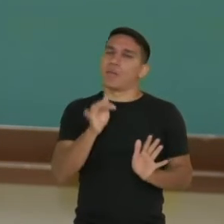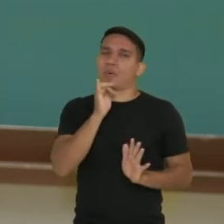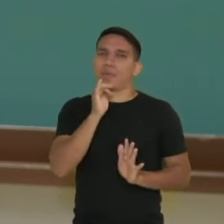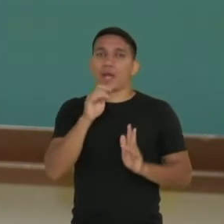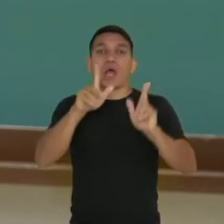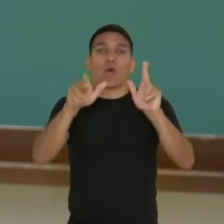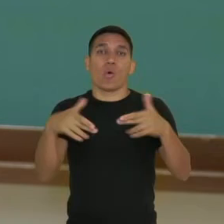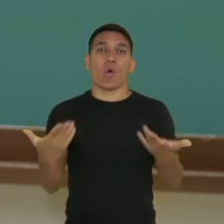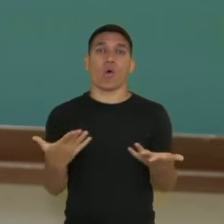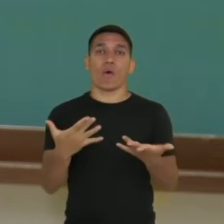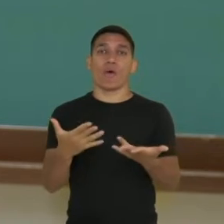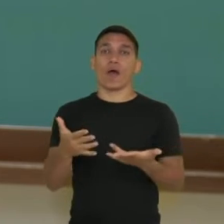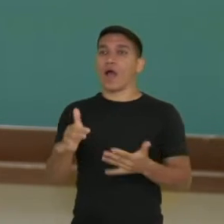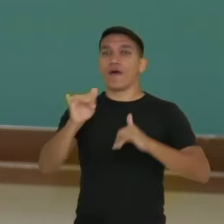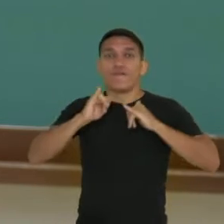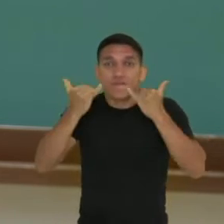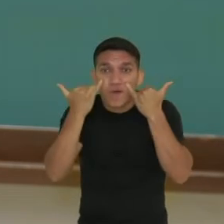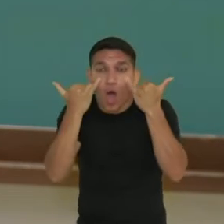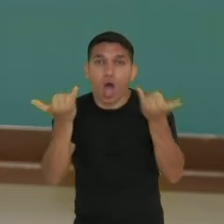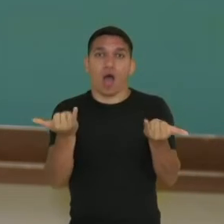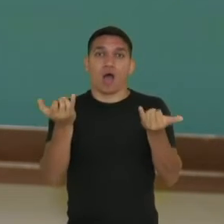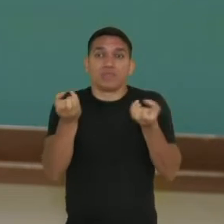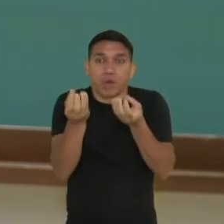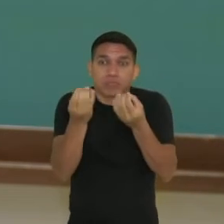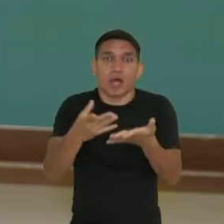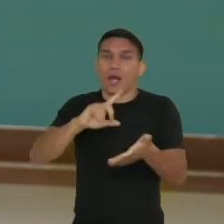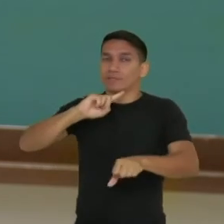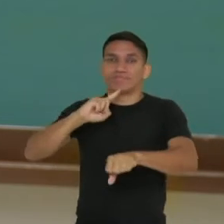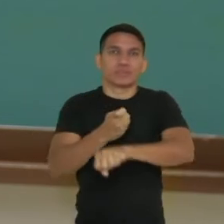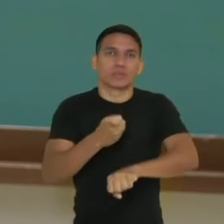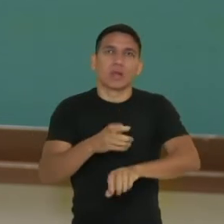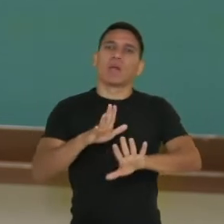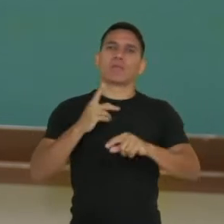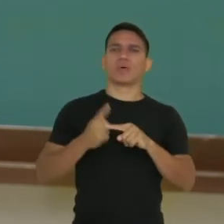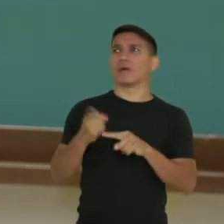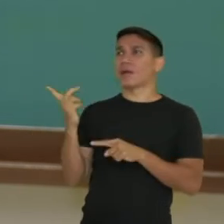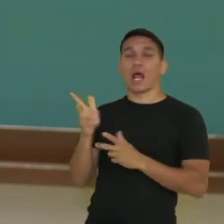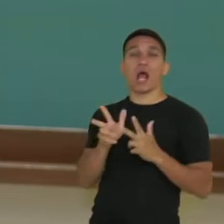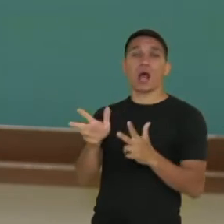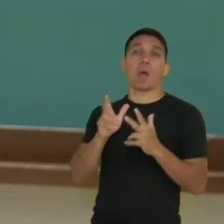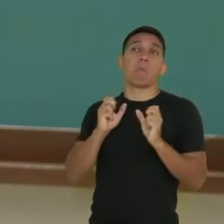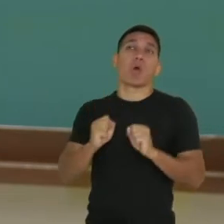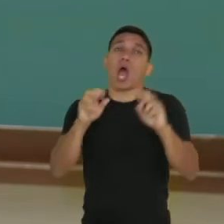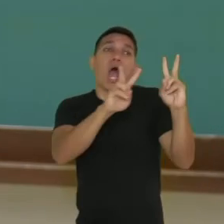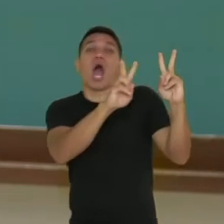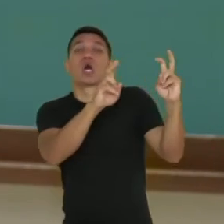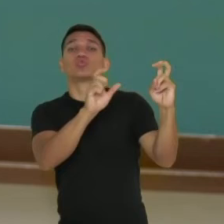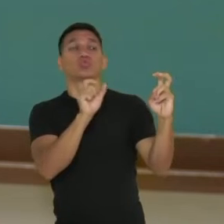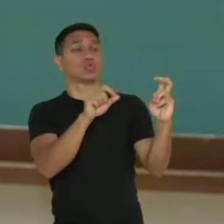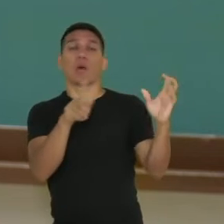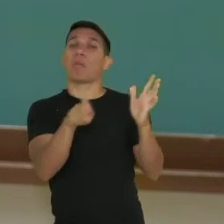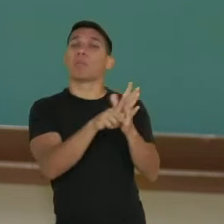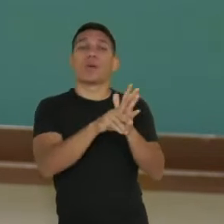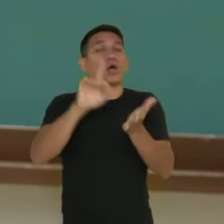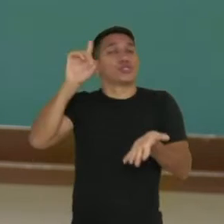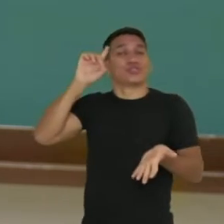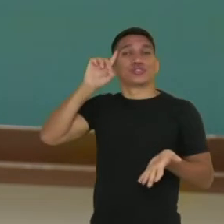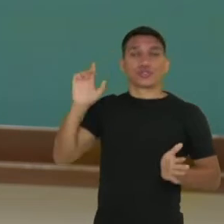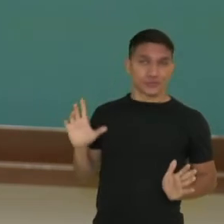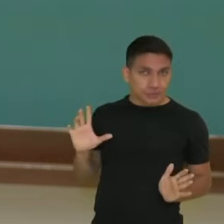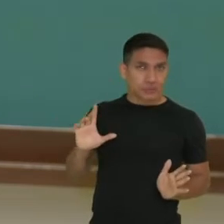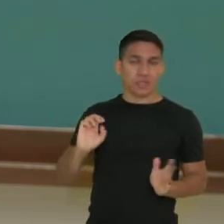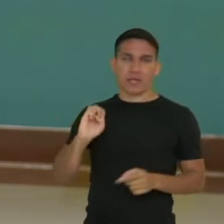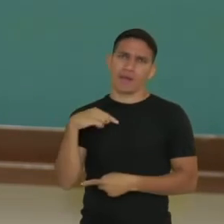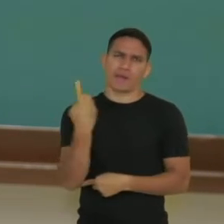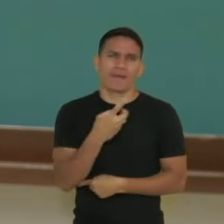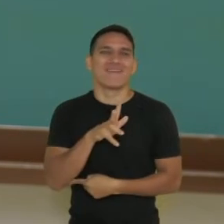que geralmente é instantânea, né? Então, na reportagem, eu posso ter ali um assunto que faz parte do dia a dia e que eu